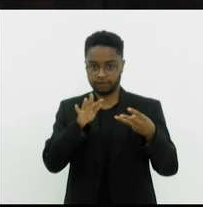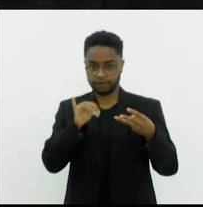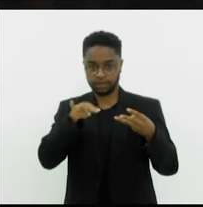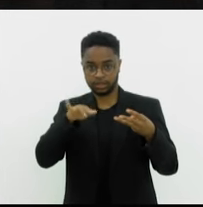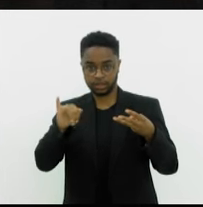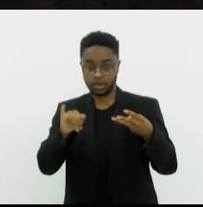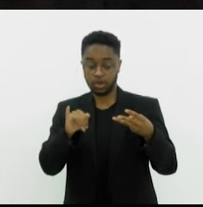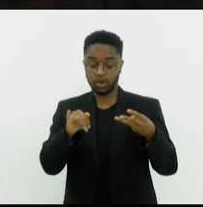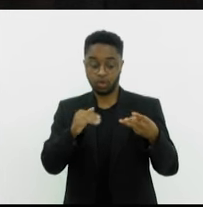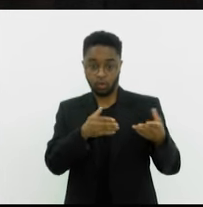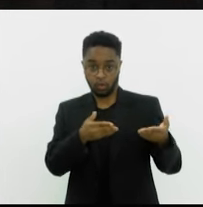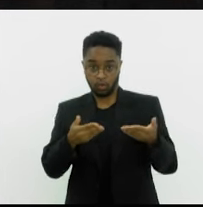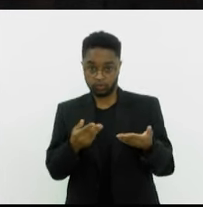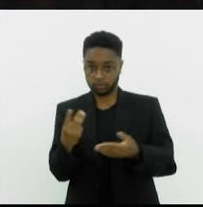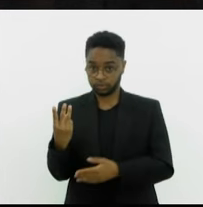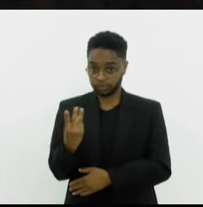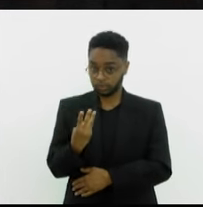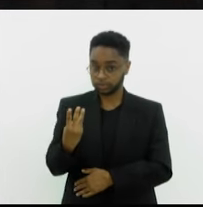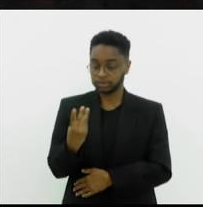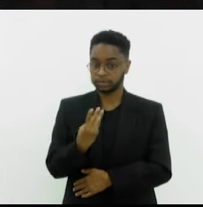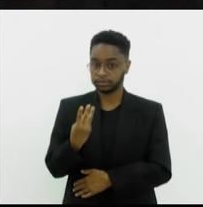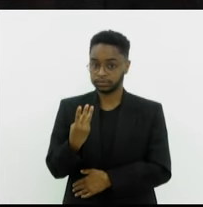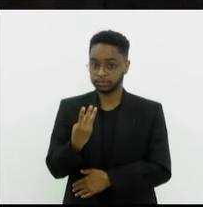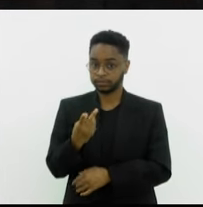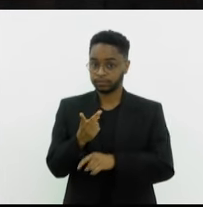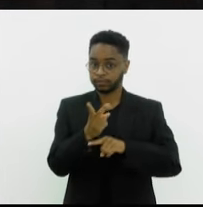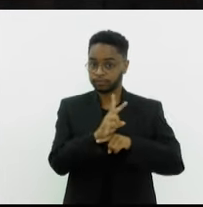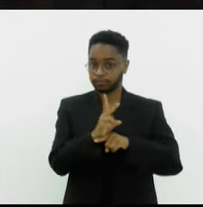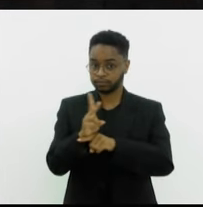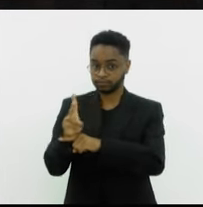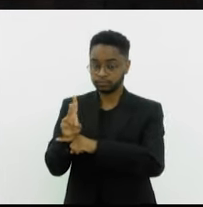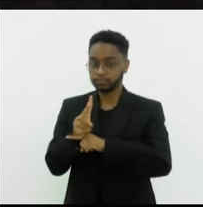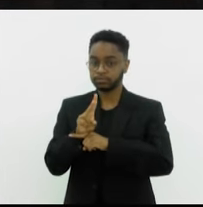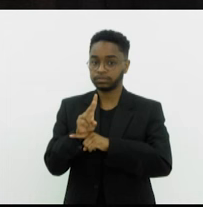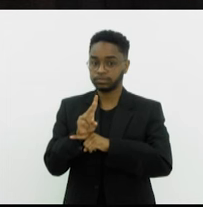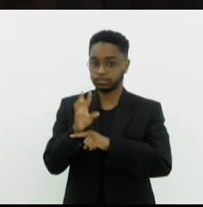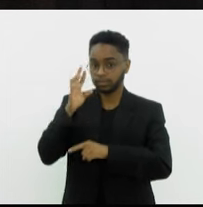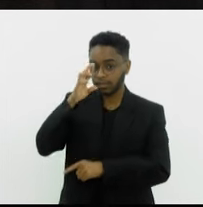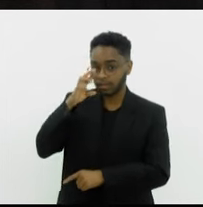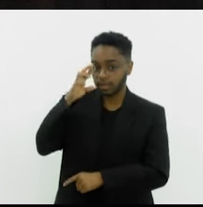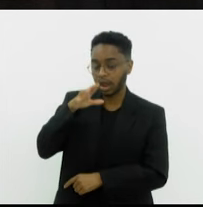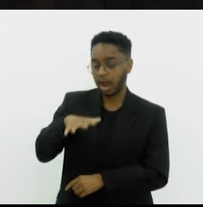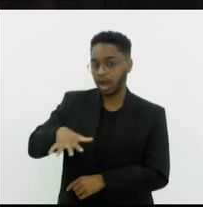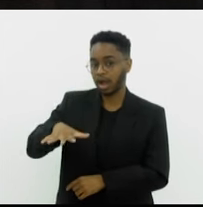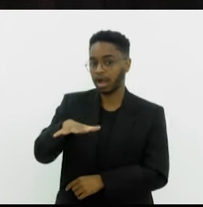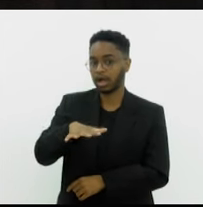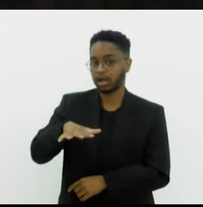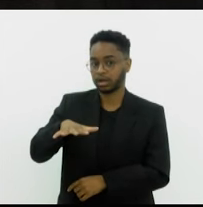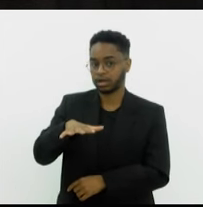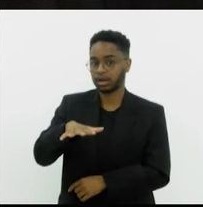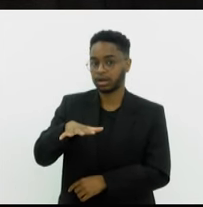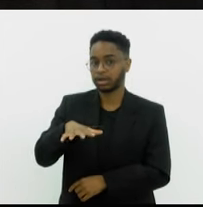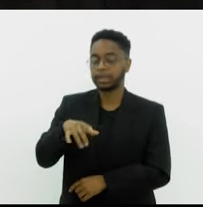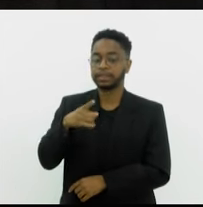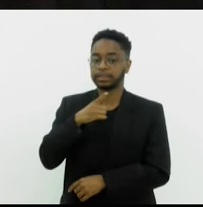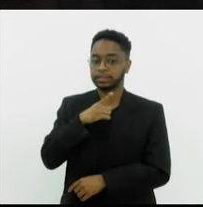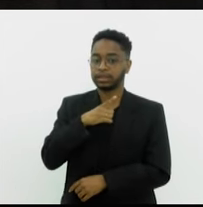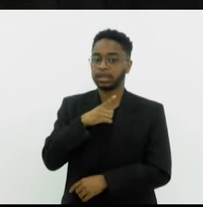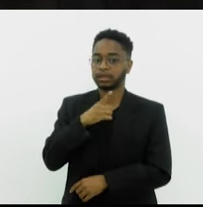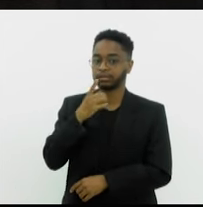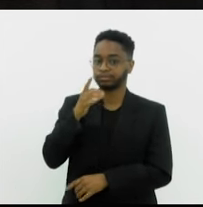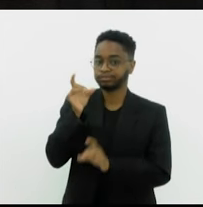para que nós pudéssemos vistoriar aquela área contaminada